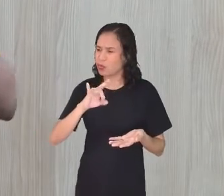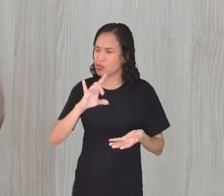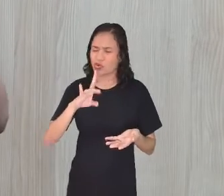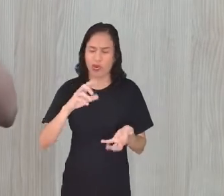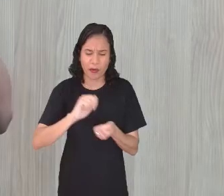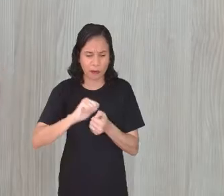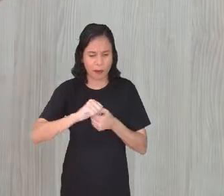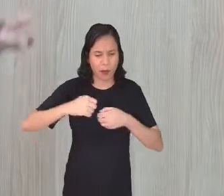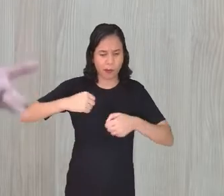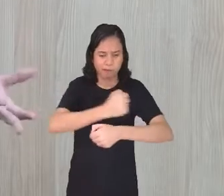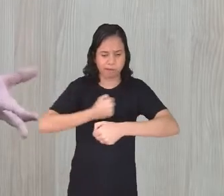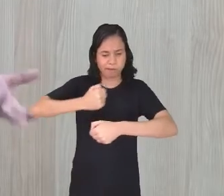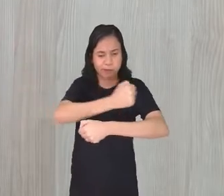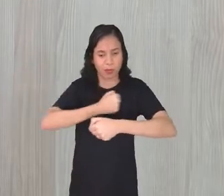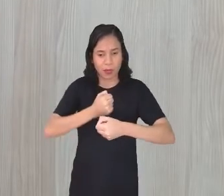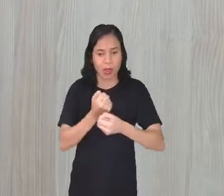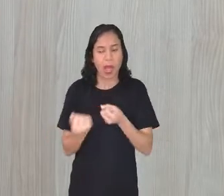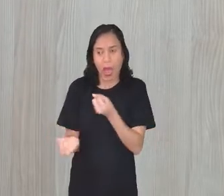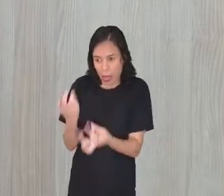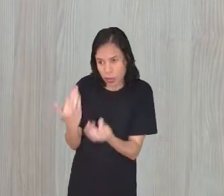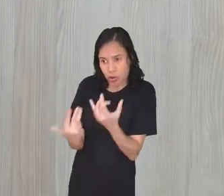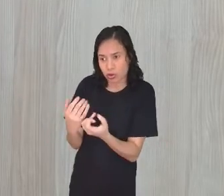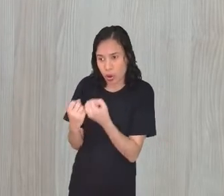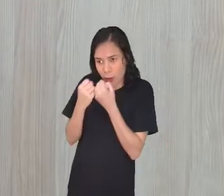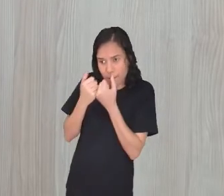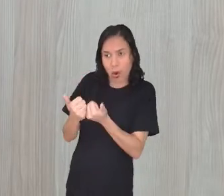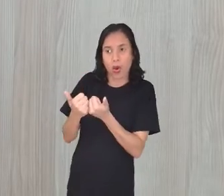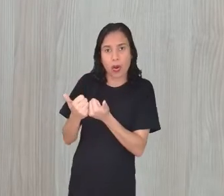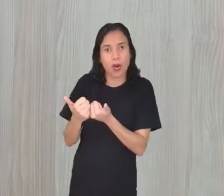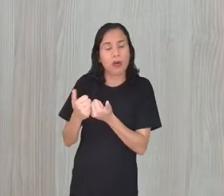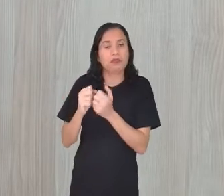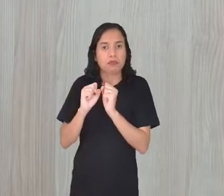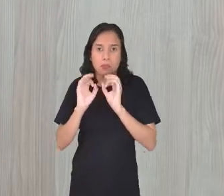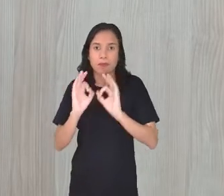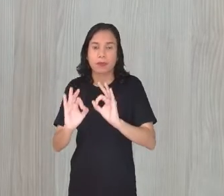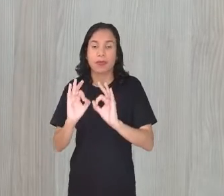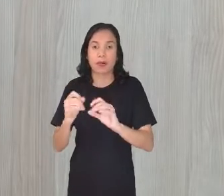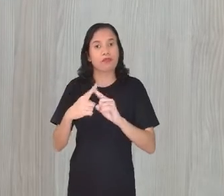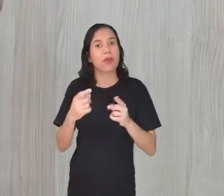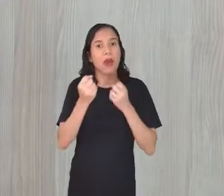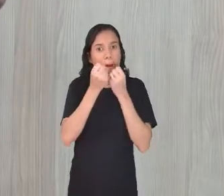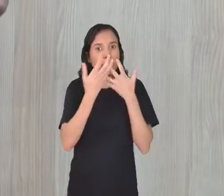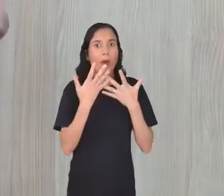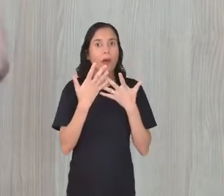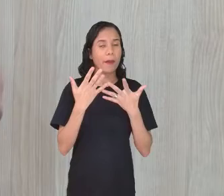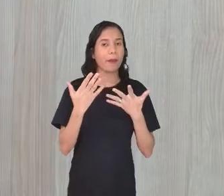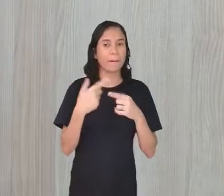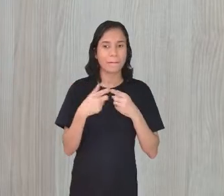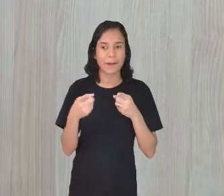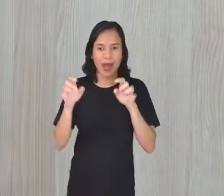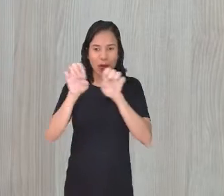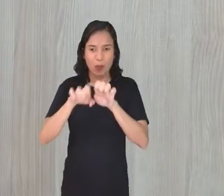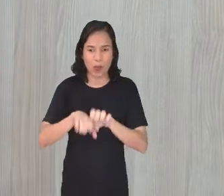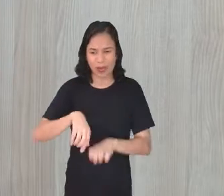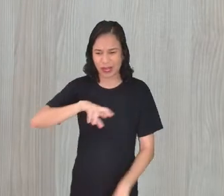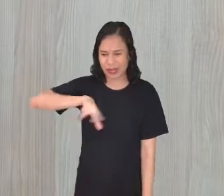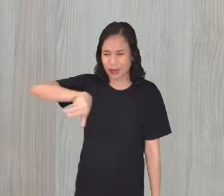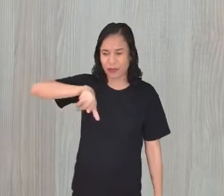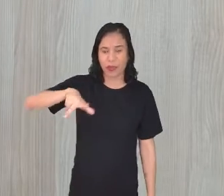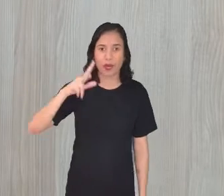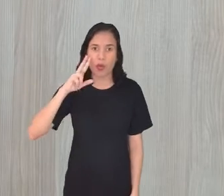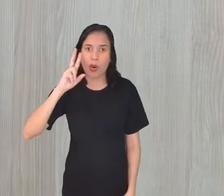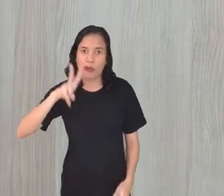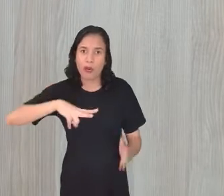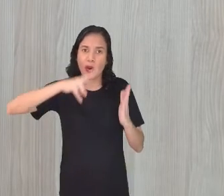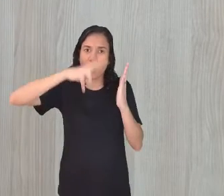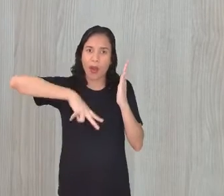fiz o bolo. O bolo assou, ficou um pudim? Ficou, mas estava bom. Depois eu fui olhar a receita de novo e não